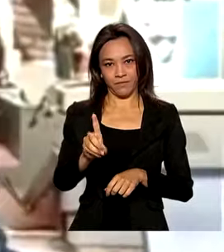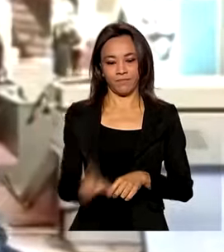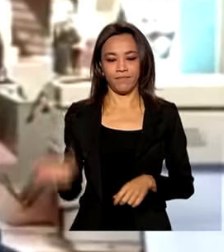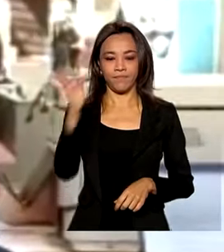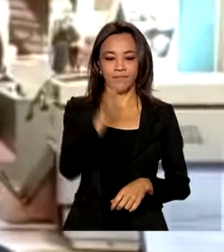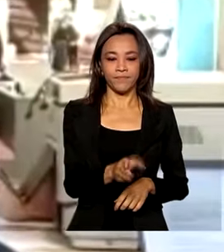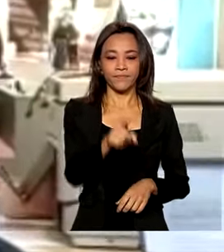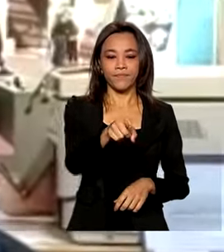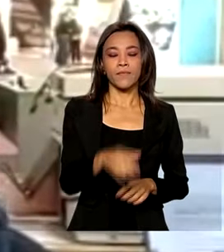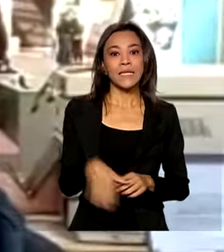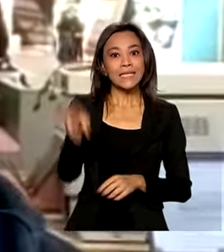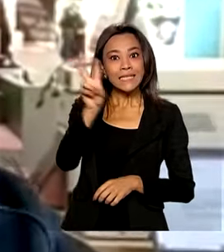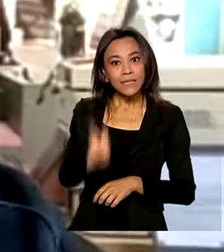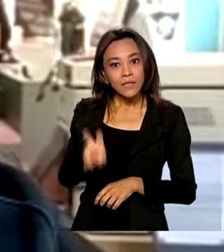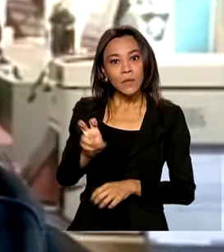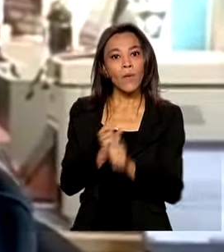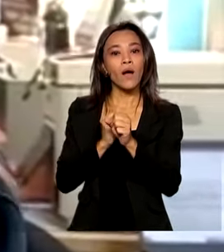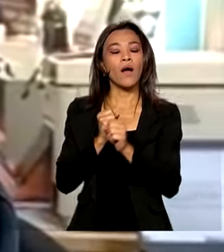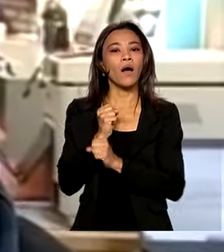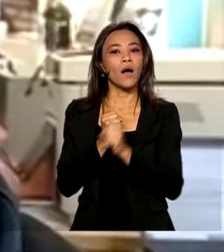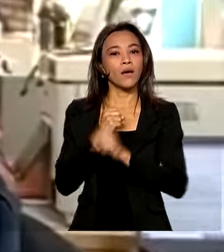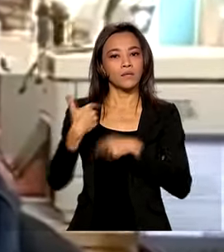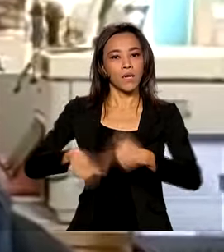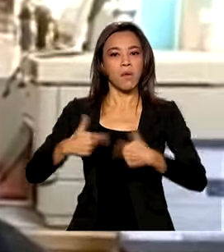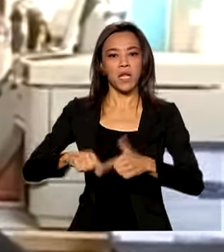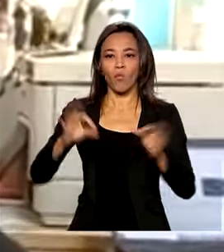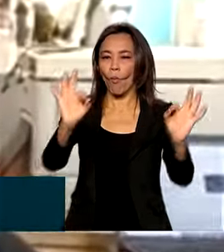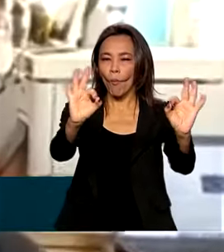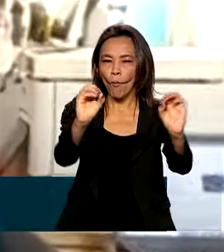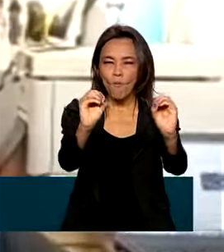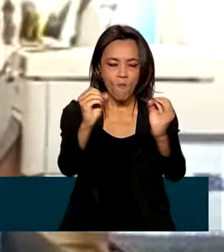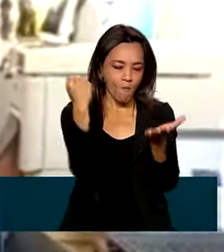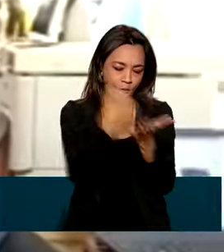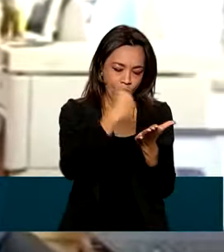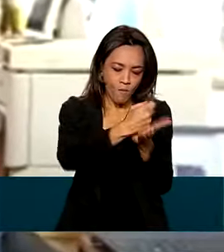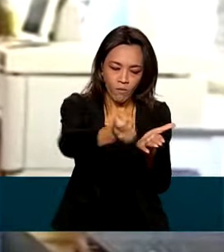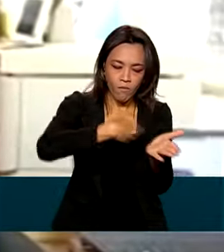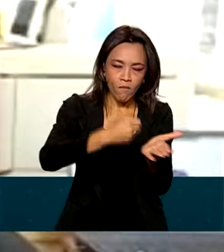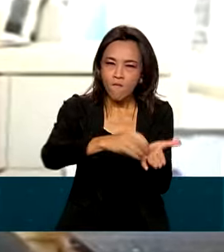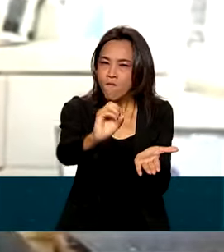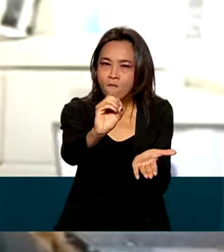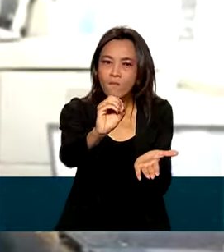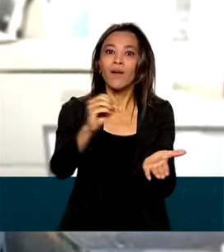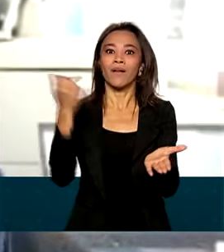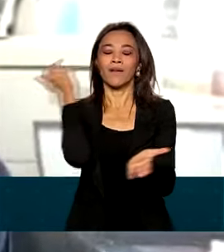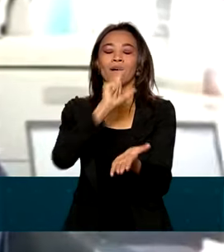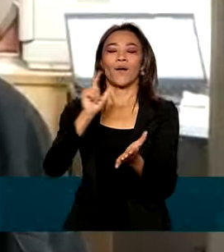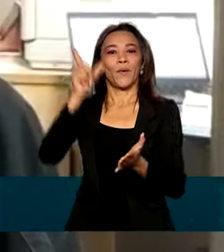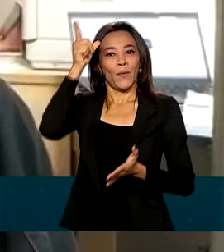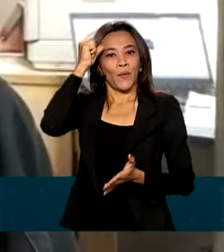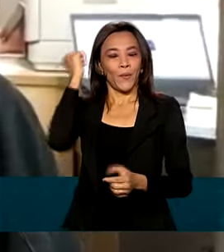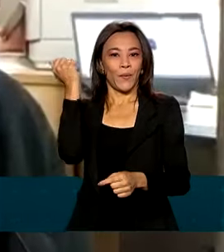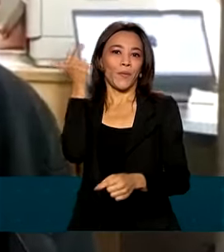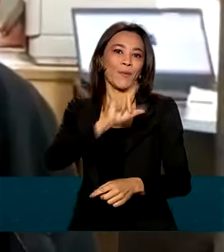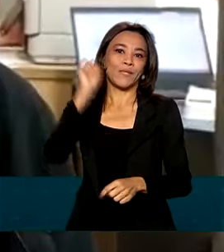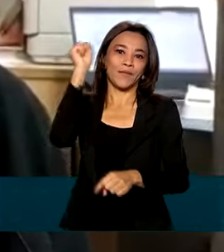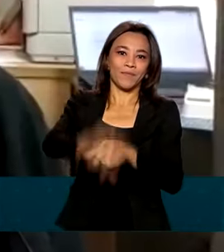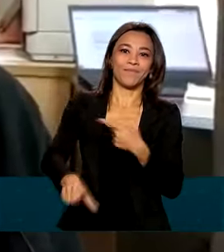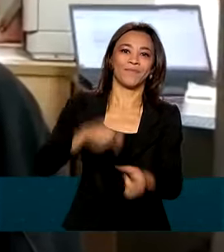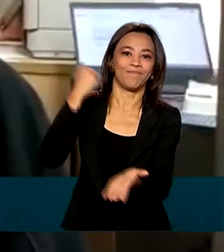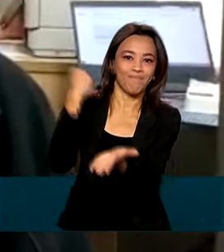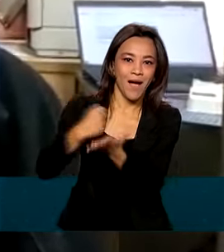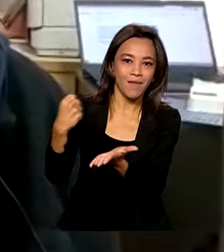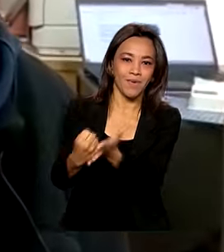após cinco anos trabalhando sem carteira assinada Ana finalmente conseguiu um emprego formal os